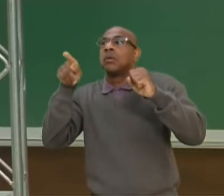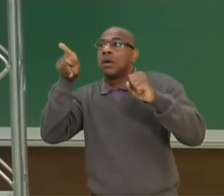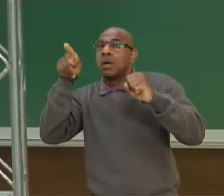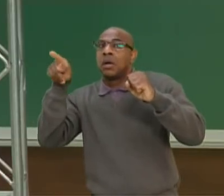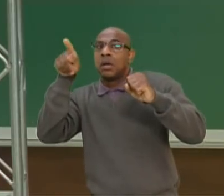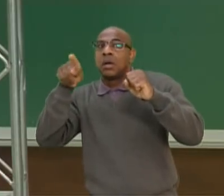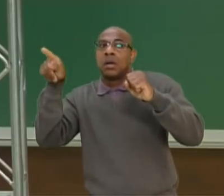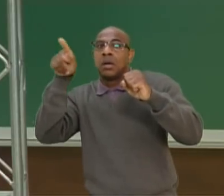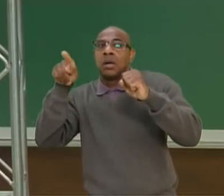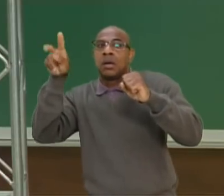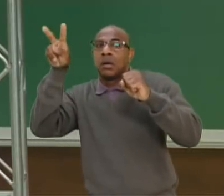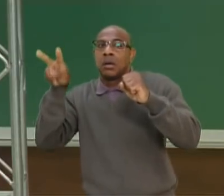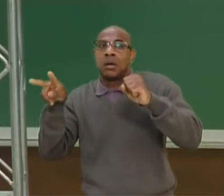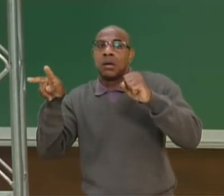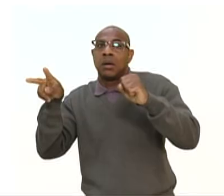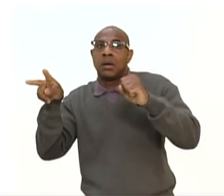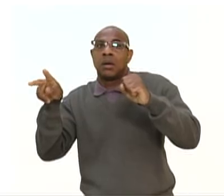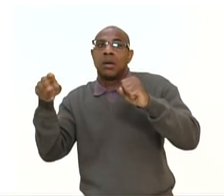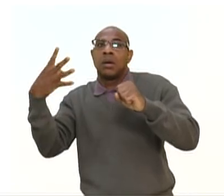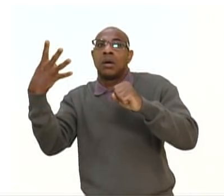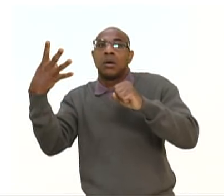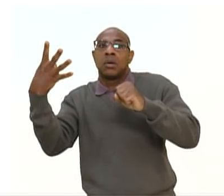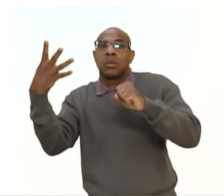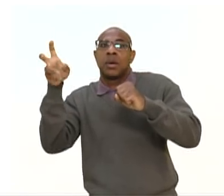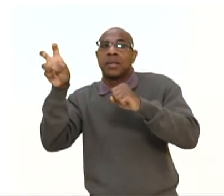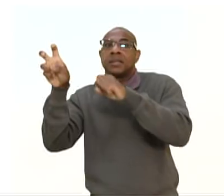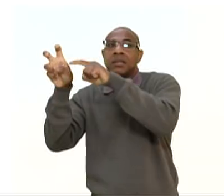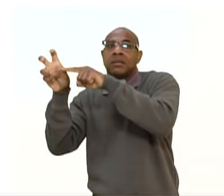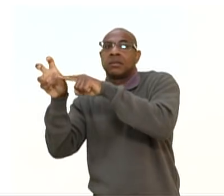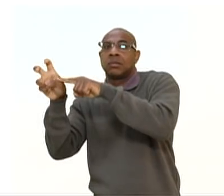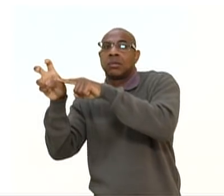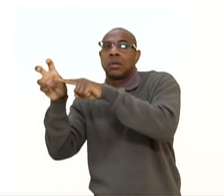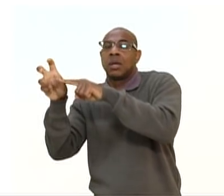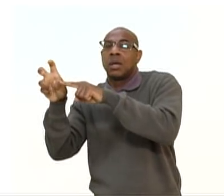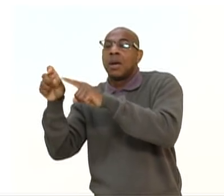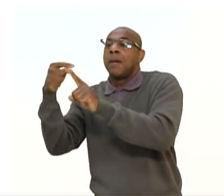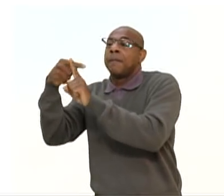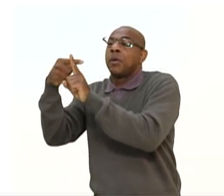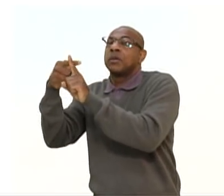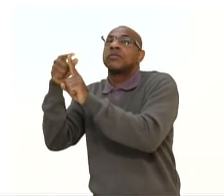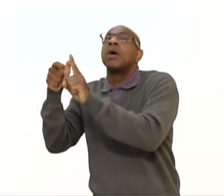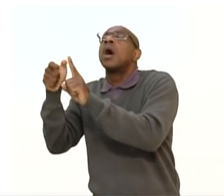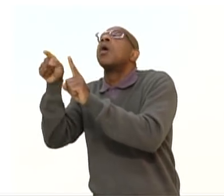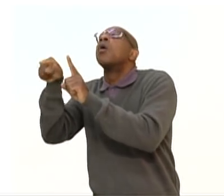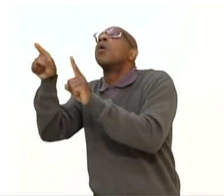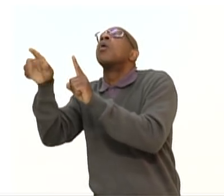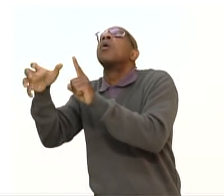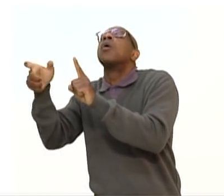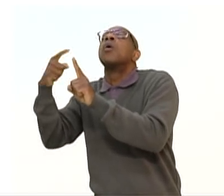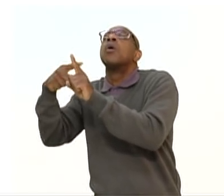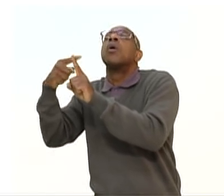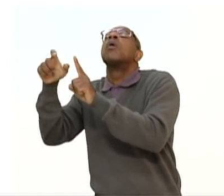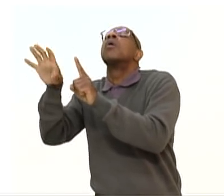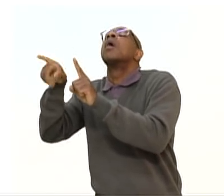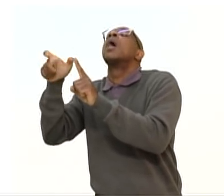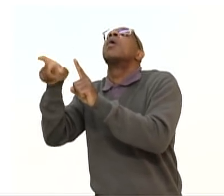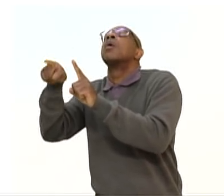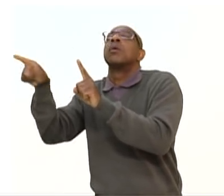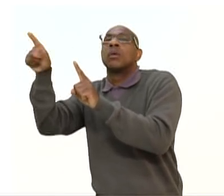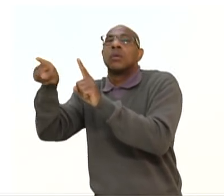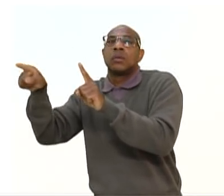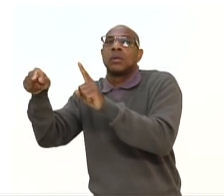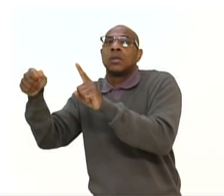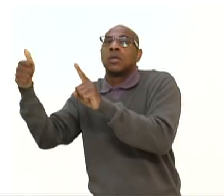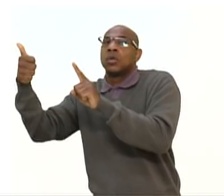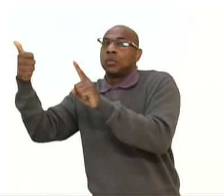gente começou bem simples. 45, os dois são positivos. Aonde que o cosseno é positivo? No